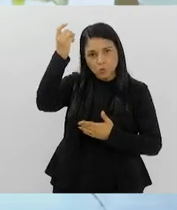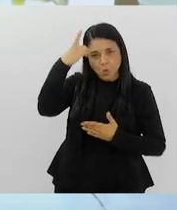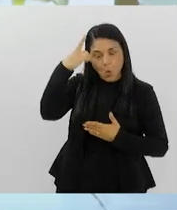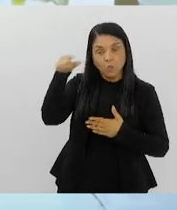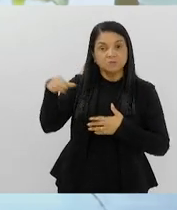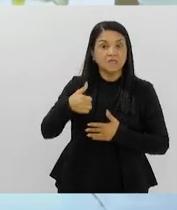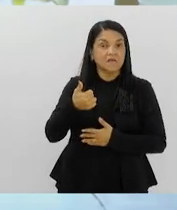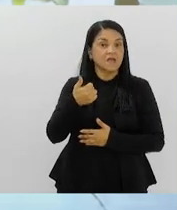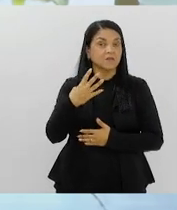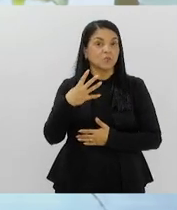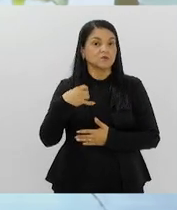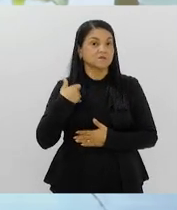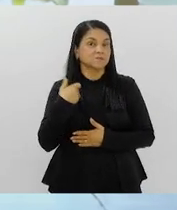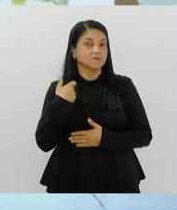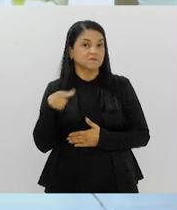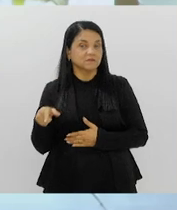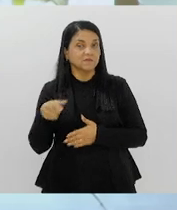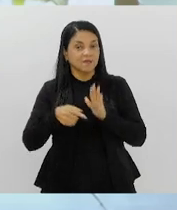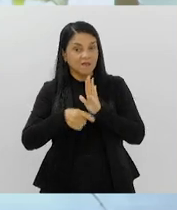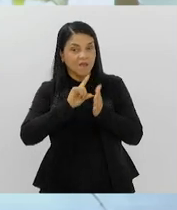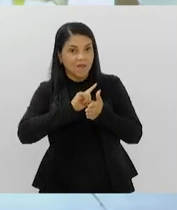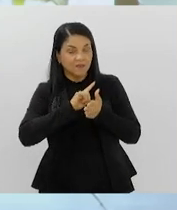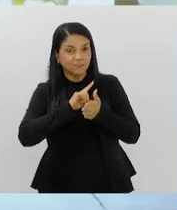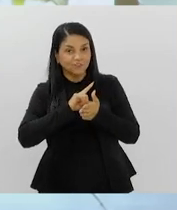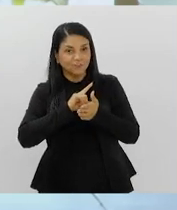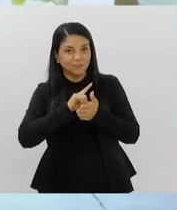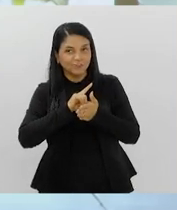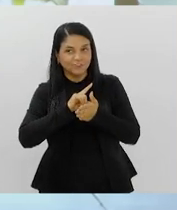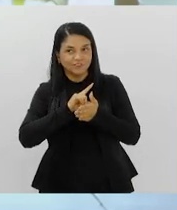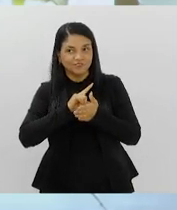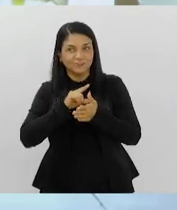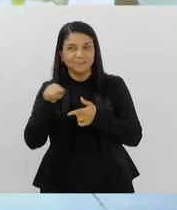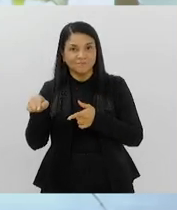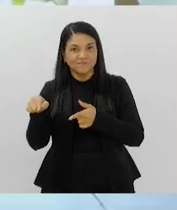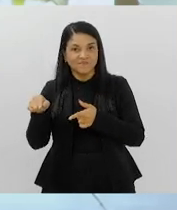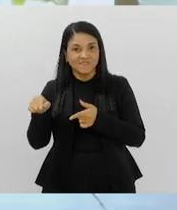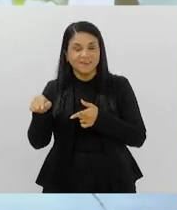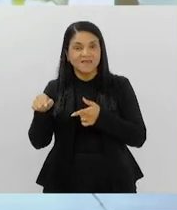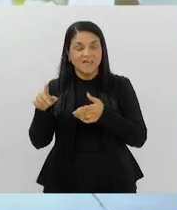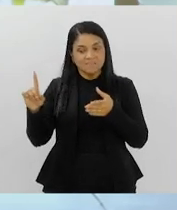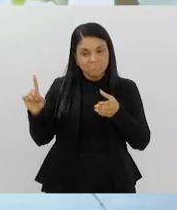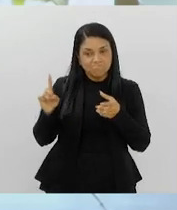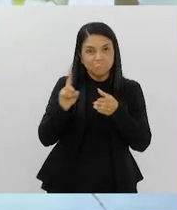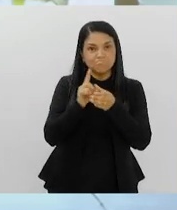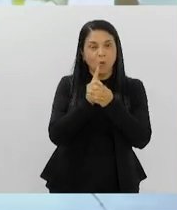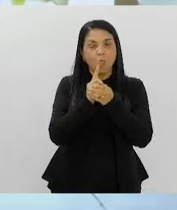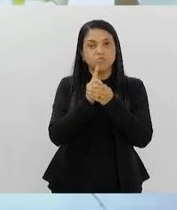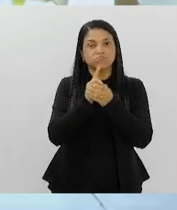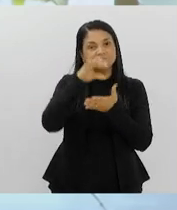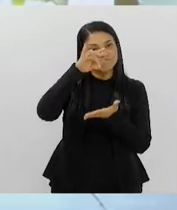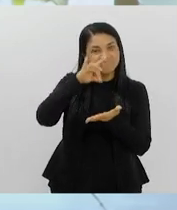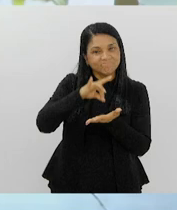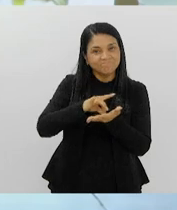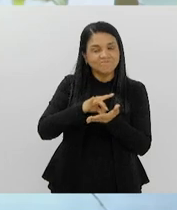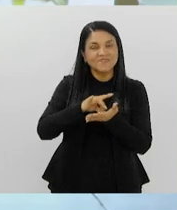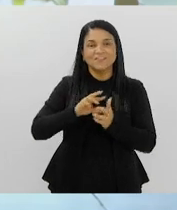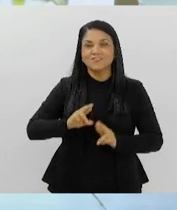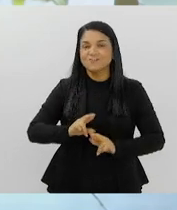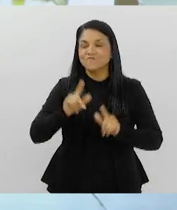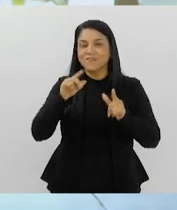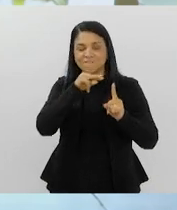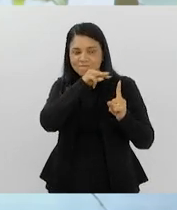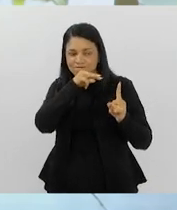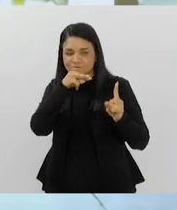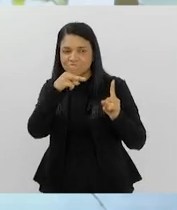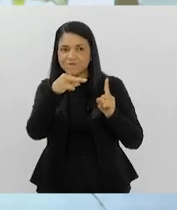anos. Então, antes de ser cooptado, ele se integrou a uma realidade diferente, ele já tem uma visão,